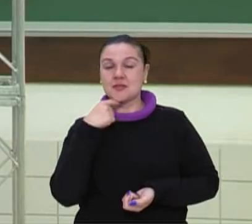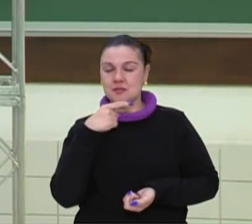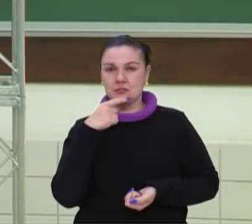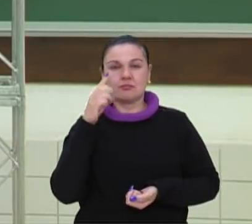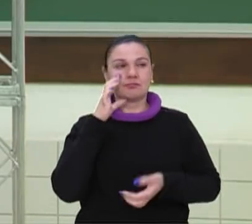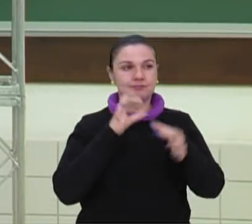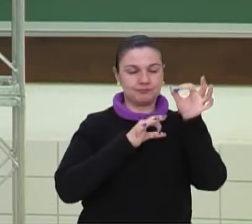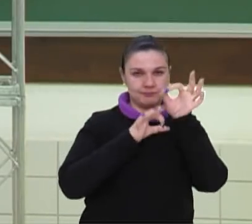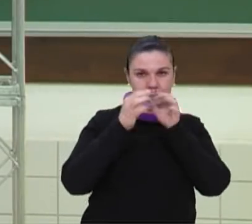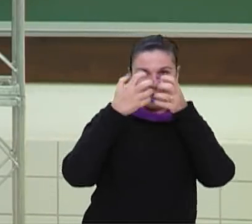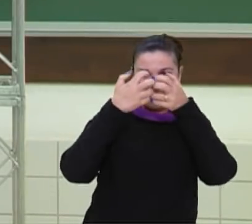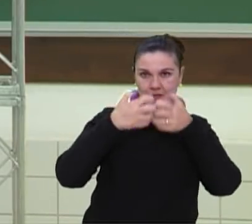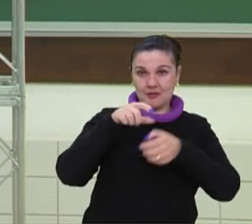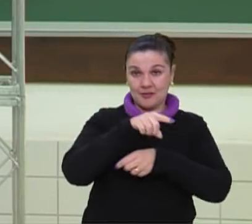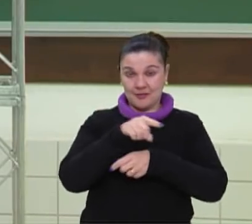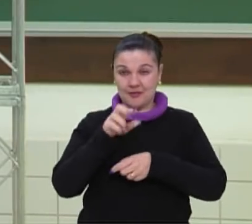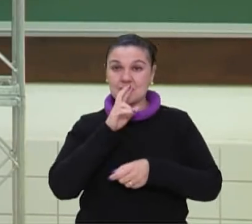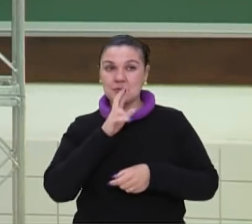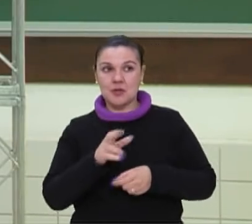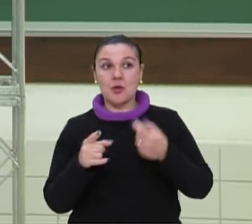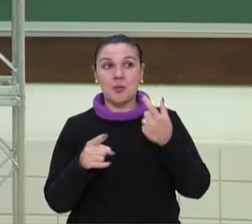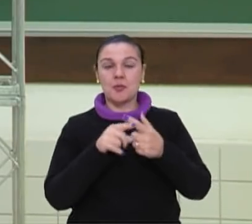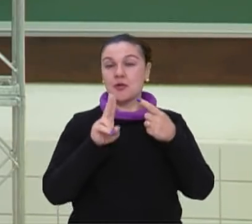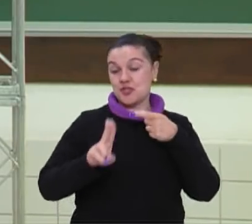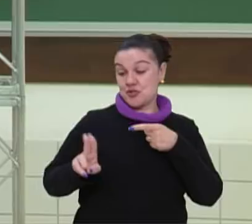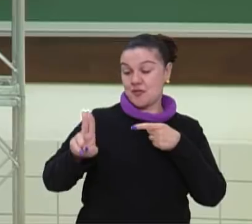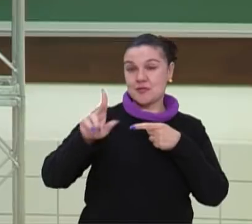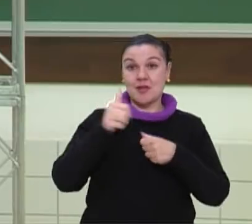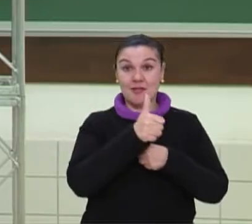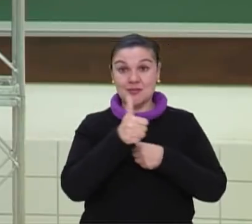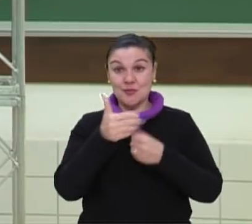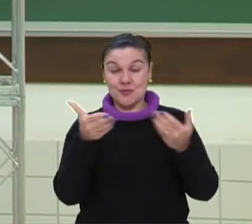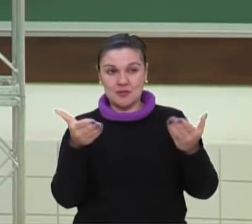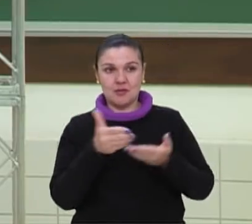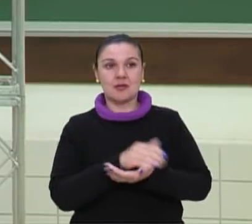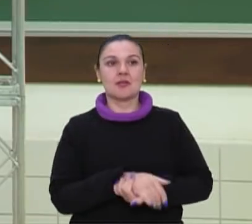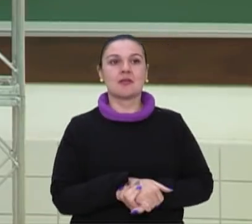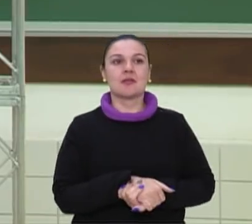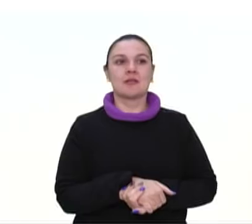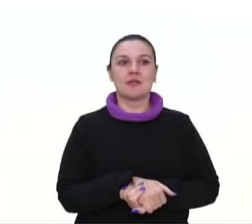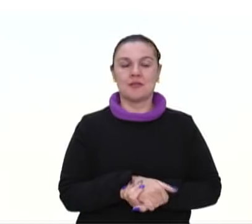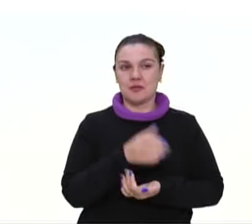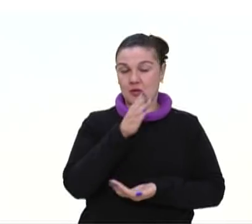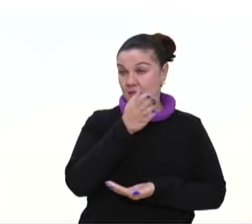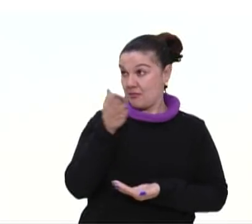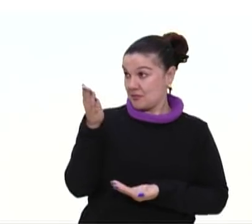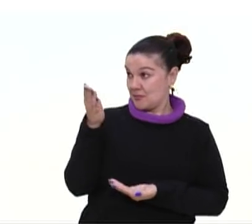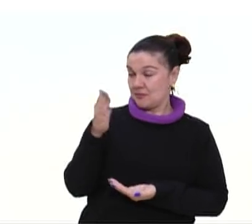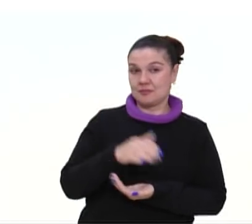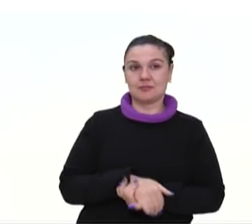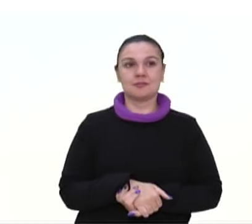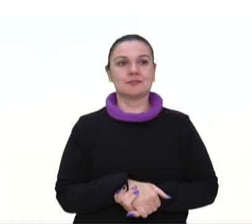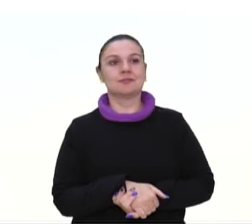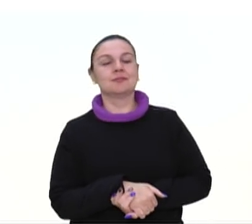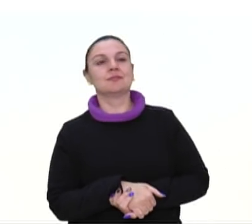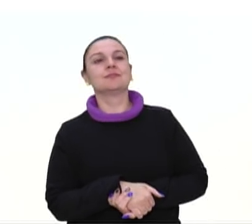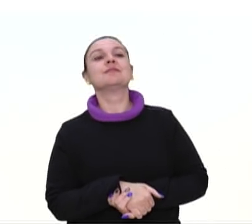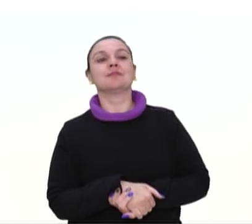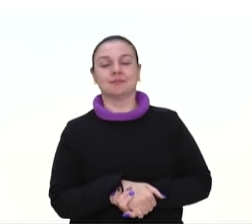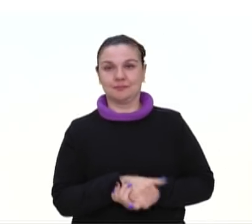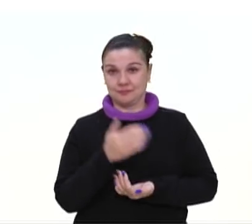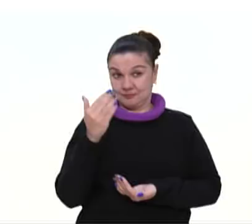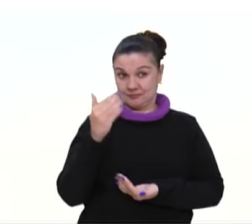conseguiram, tente agora fazer, porque nós vamos utilizar esse 11, correto? Então, nós resolvemos aqui, o x é 11,